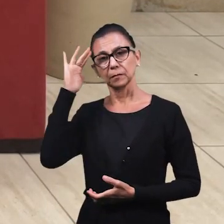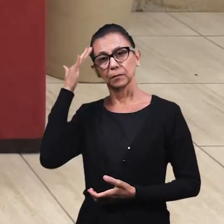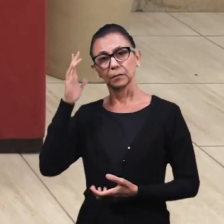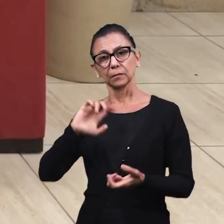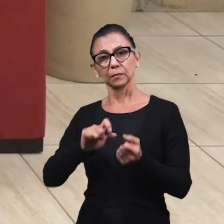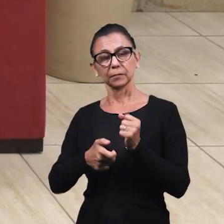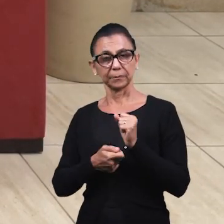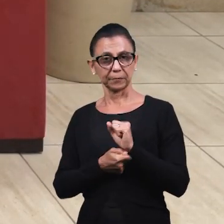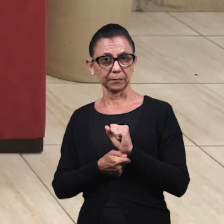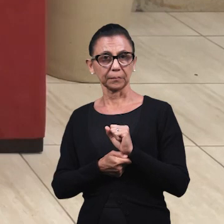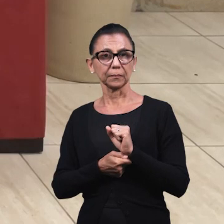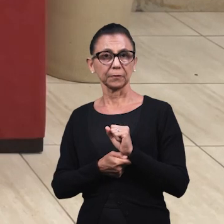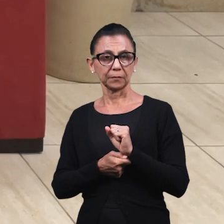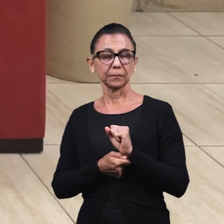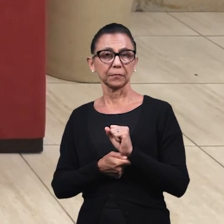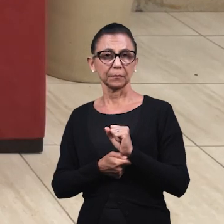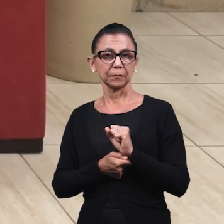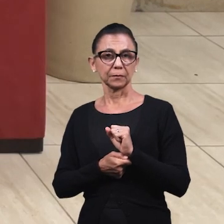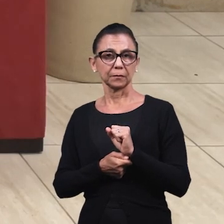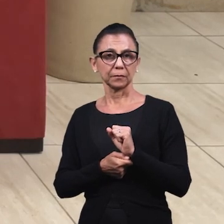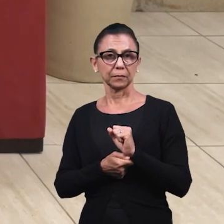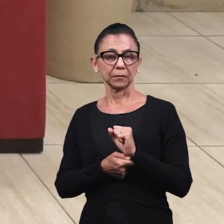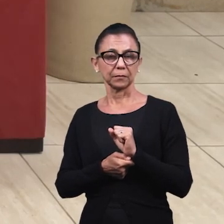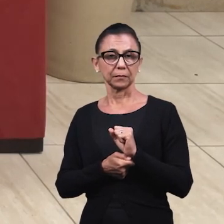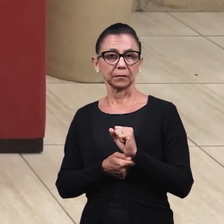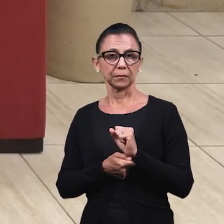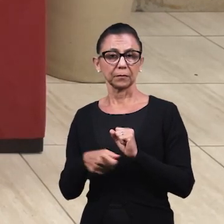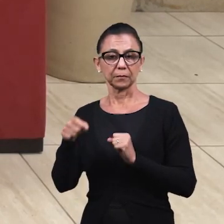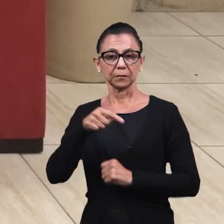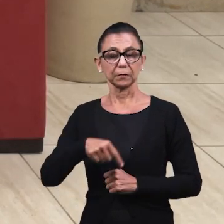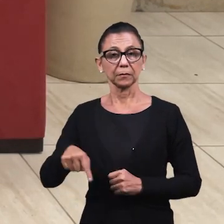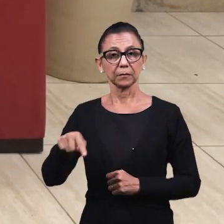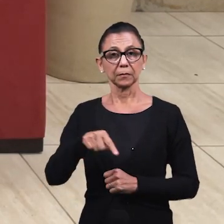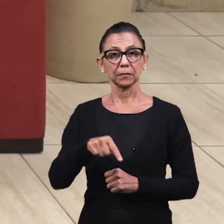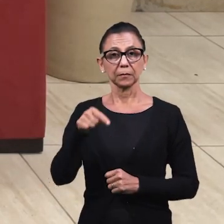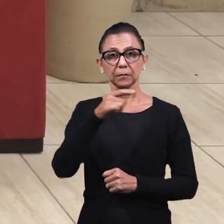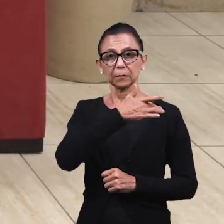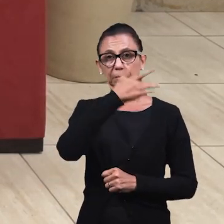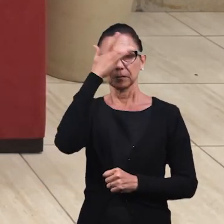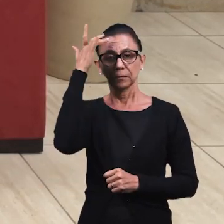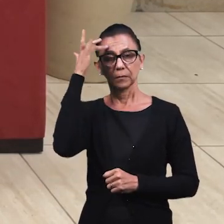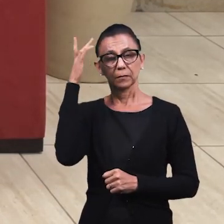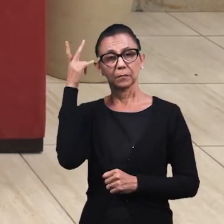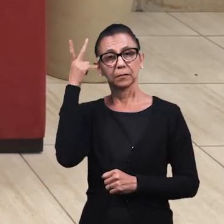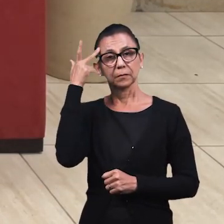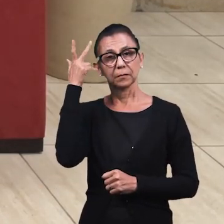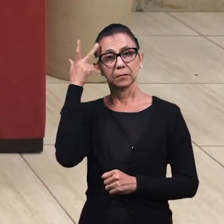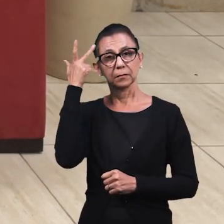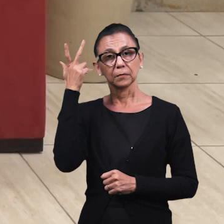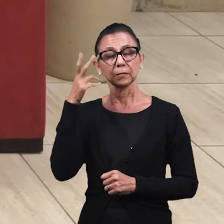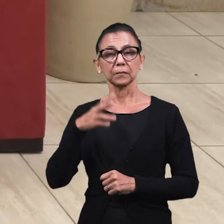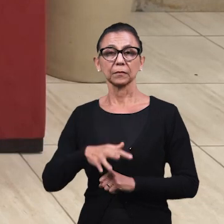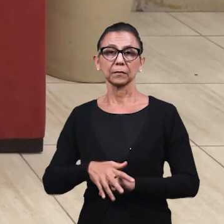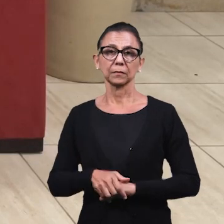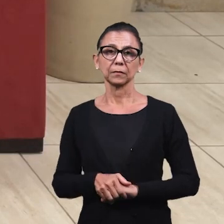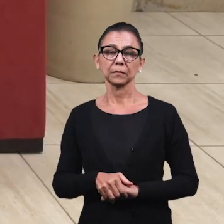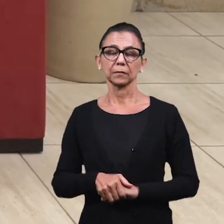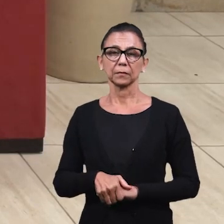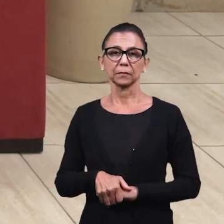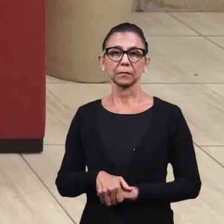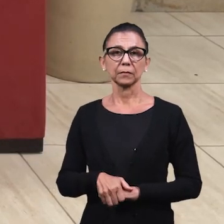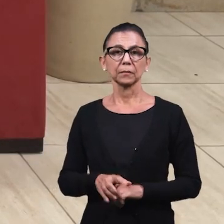chegado à nossa vida. E somos pessoas tão normais, naturais, mas os